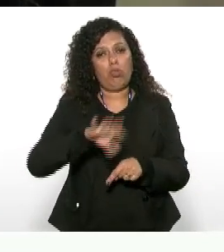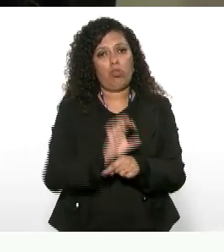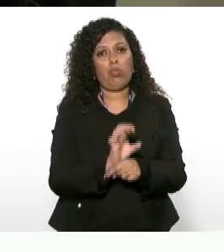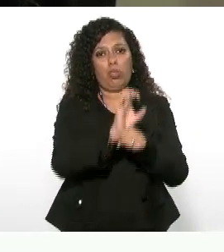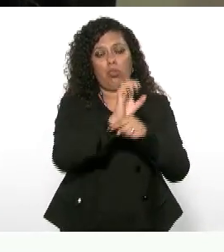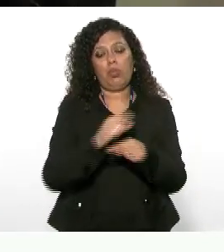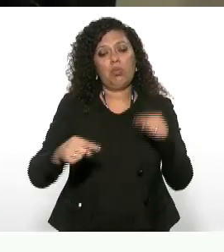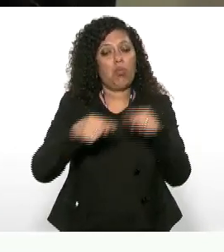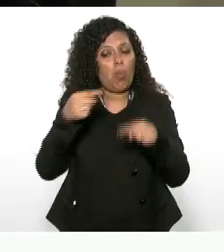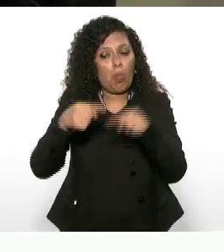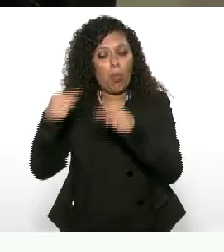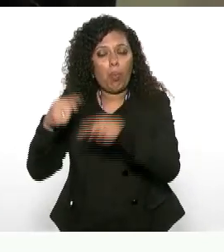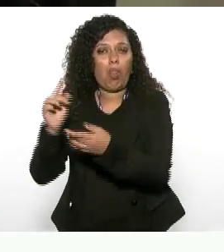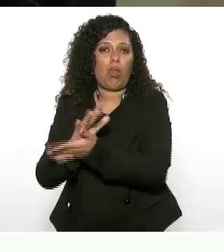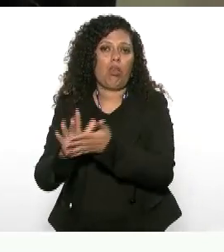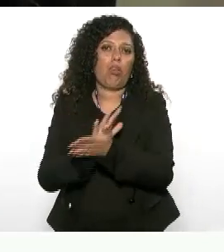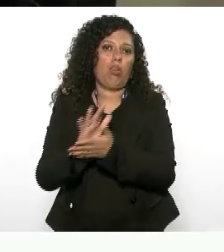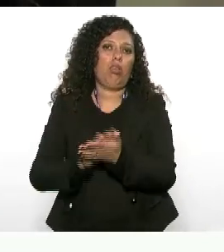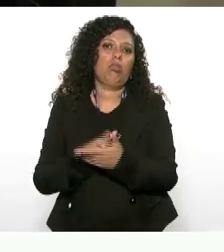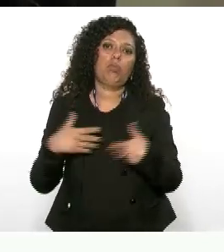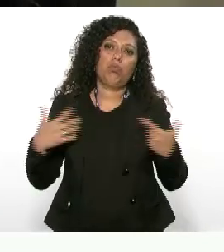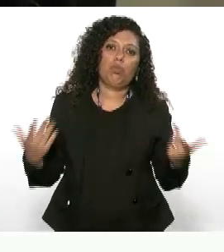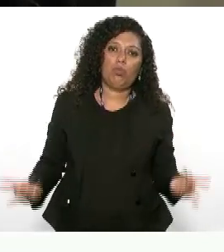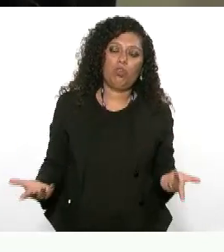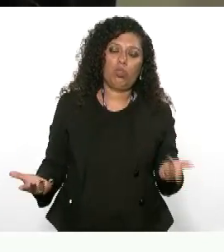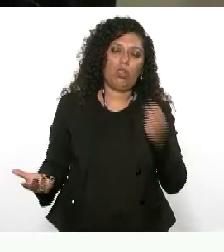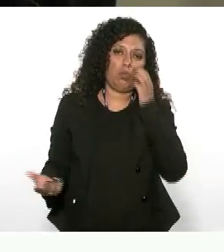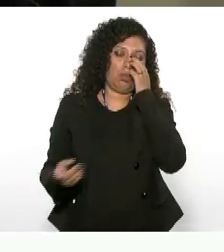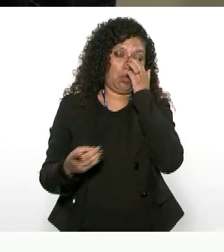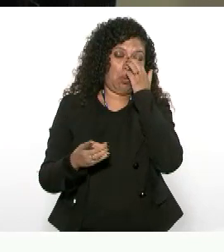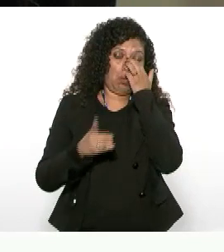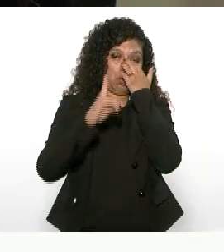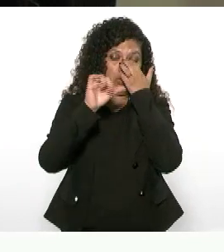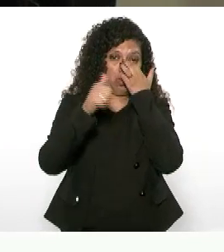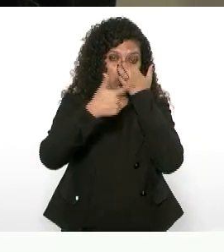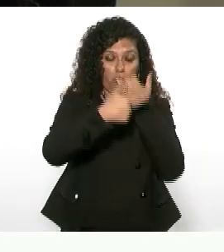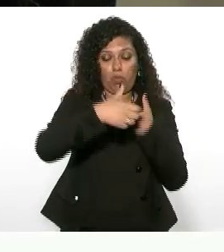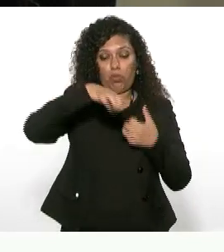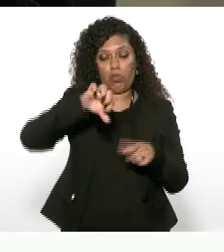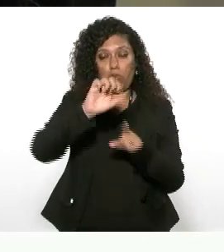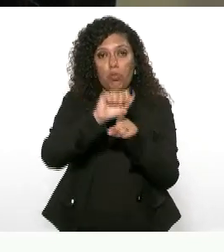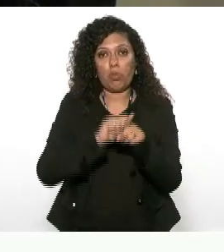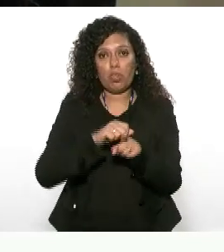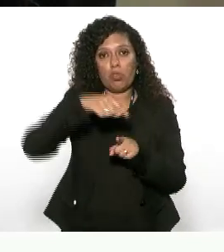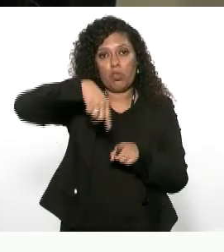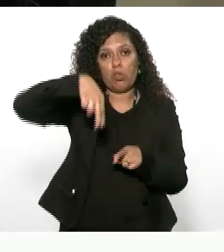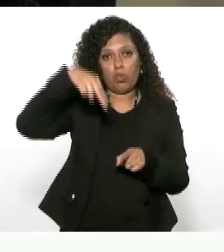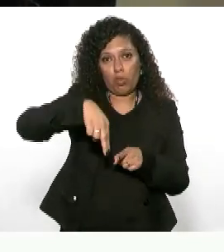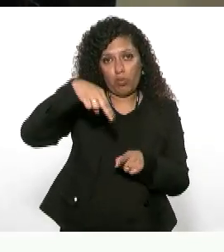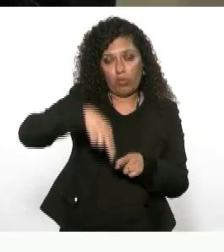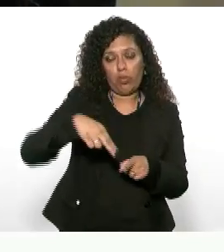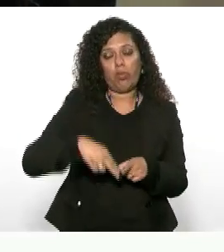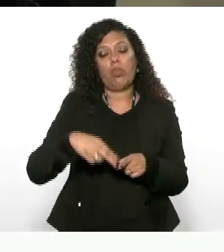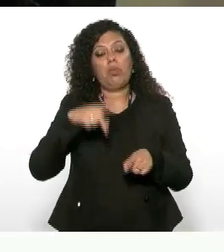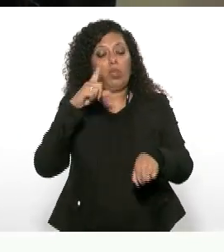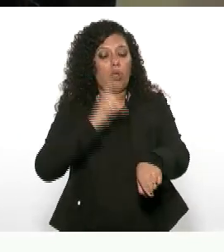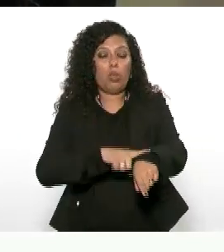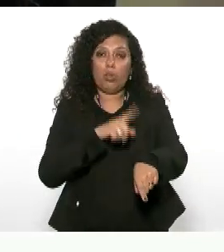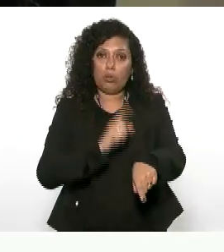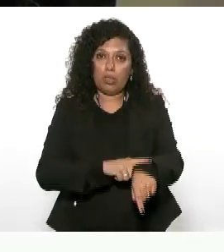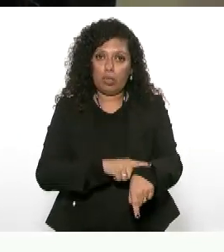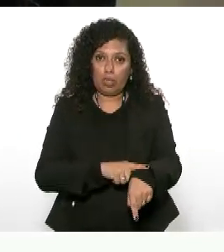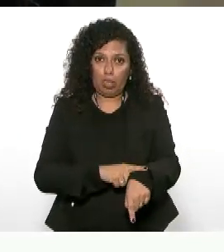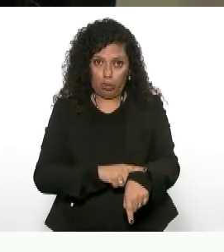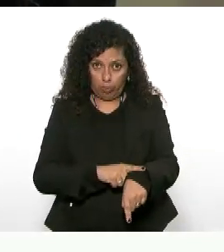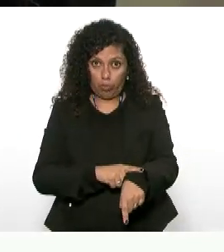essas condições. Fato que, dia 29 de novembro, é o prazo estabelecido para